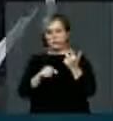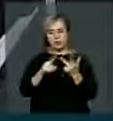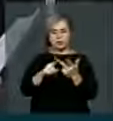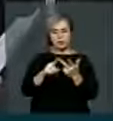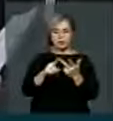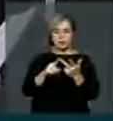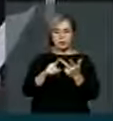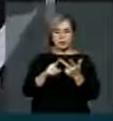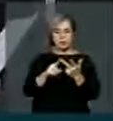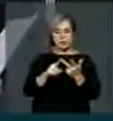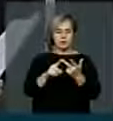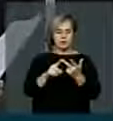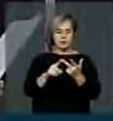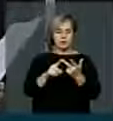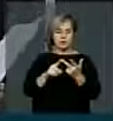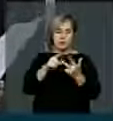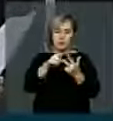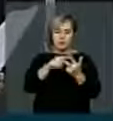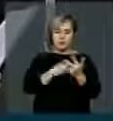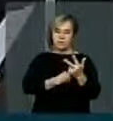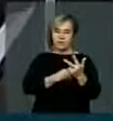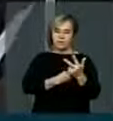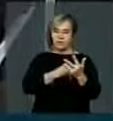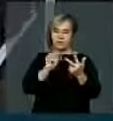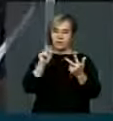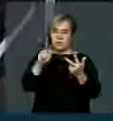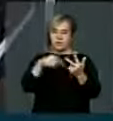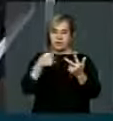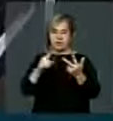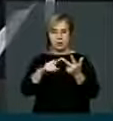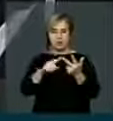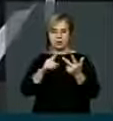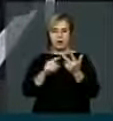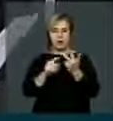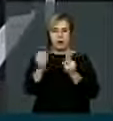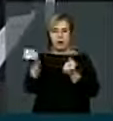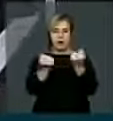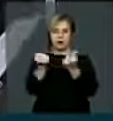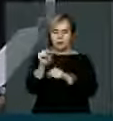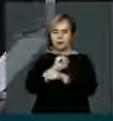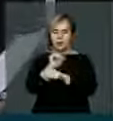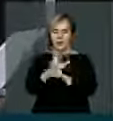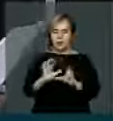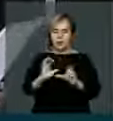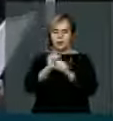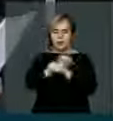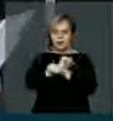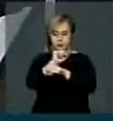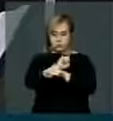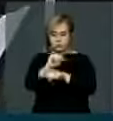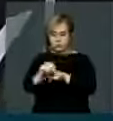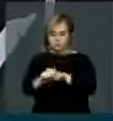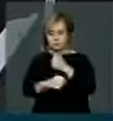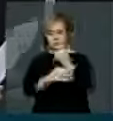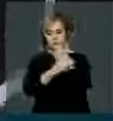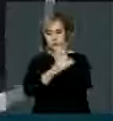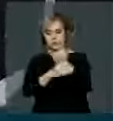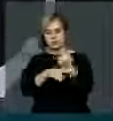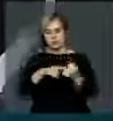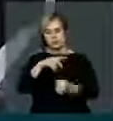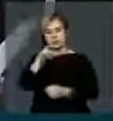abre seu parentes especial vida acidentes e Previdência e seguro para automóveis juntos esses Empreendimentos obtiveram